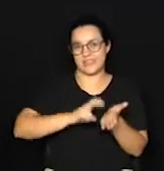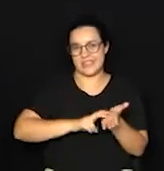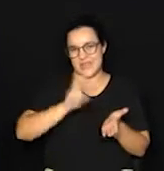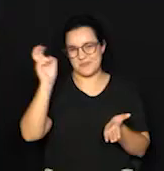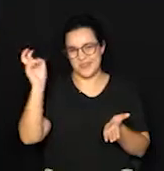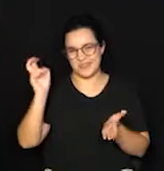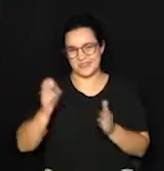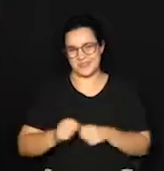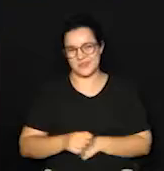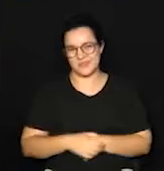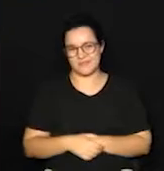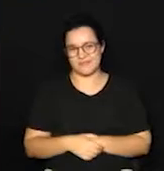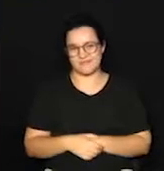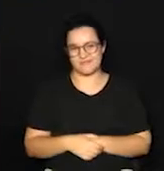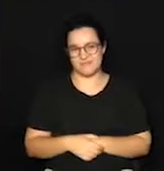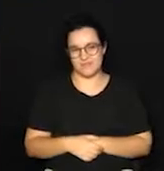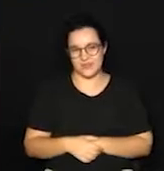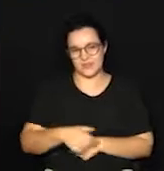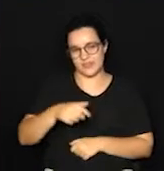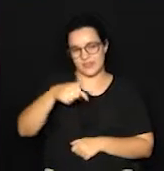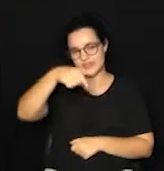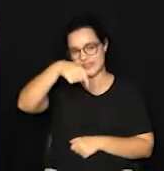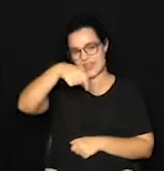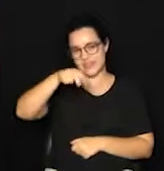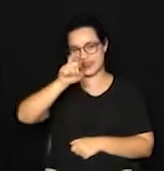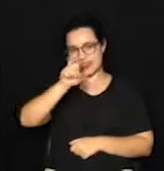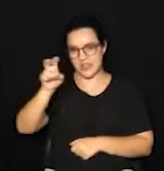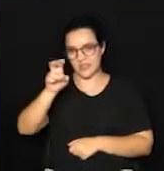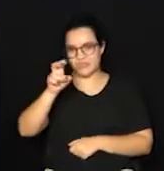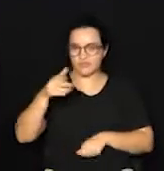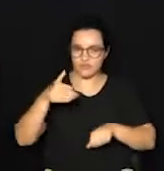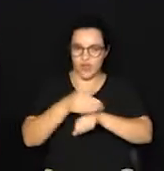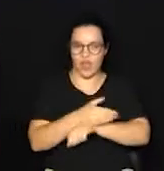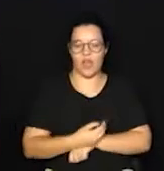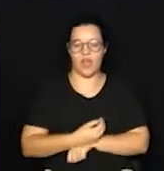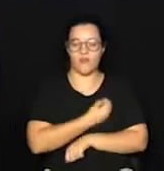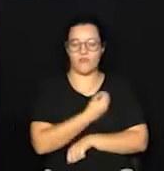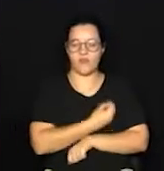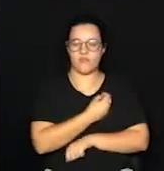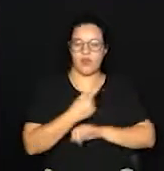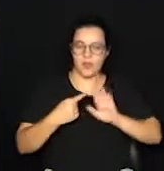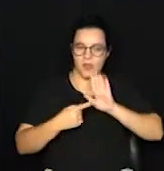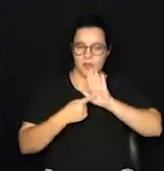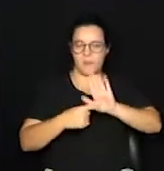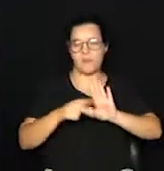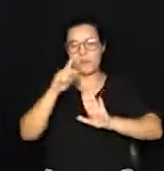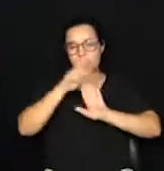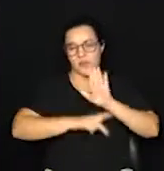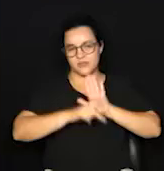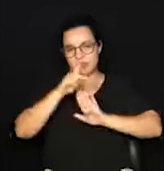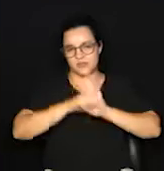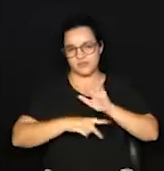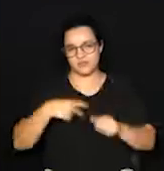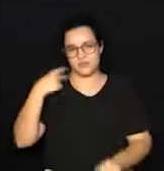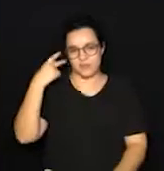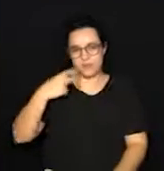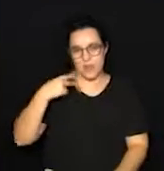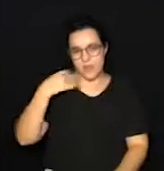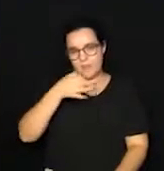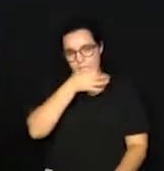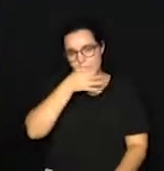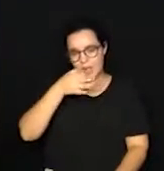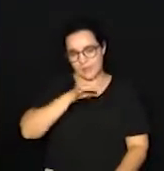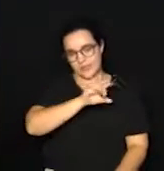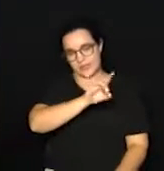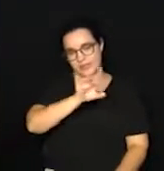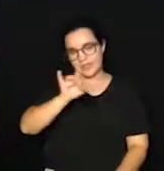logo 7:55, a gente entra no ar ao vivo para a apresentação dos projetos e, na sequência, os vereadores dão sequência